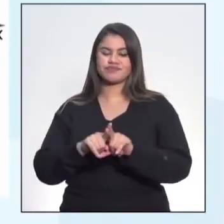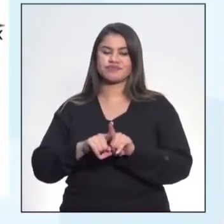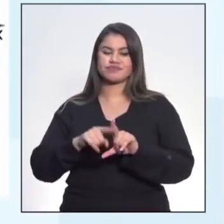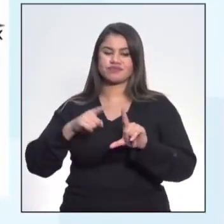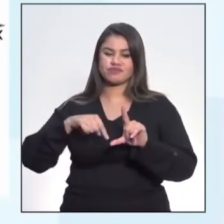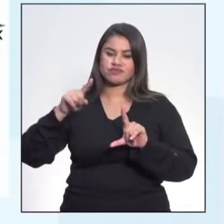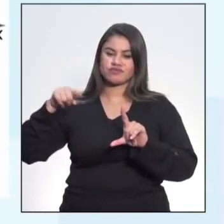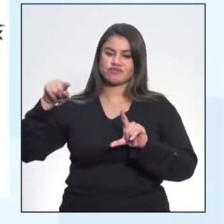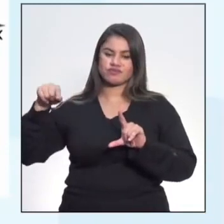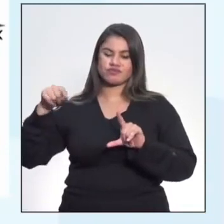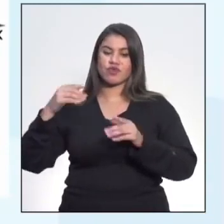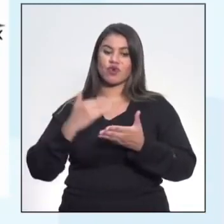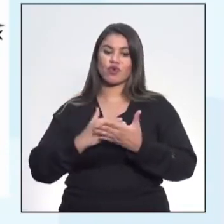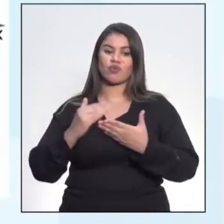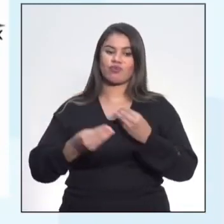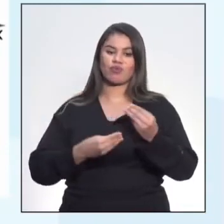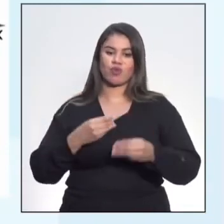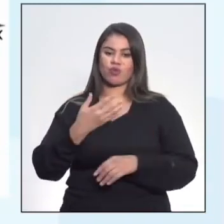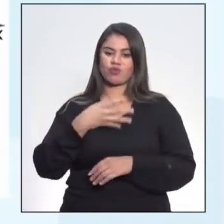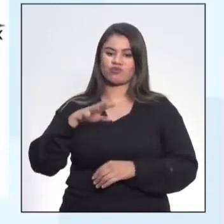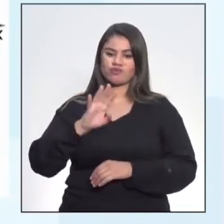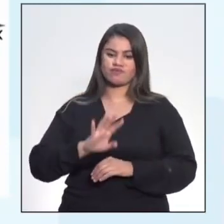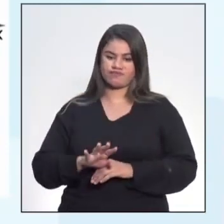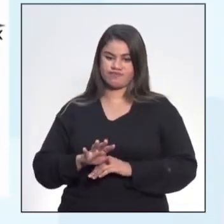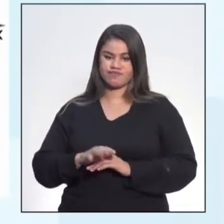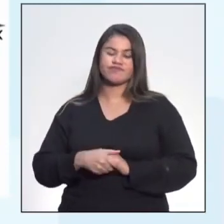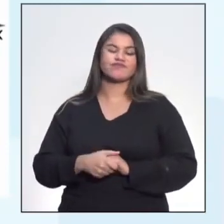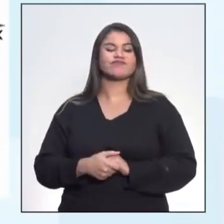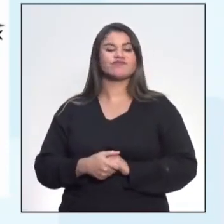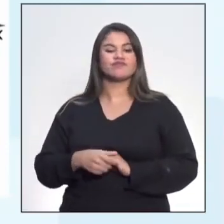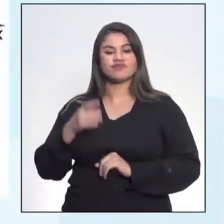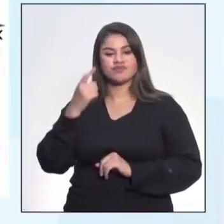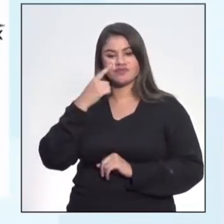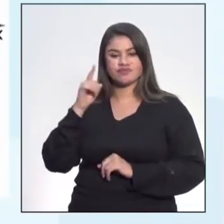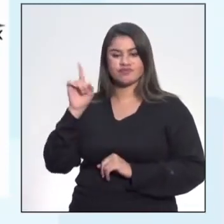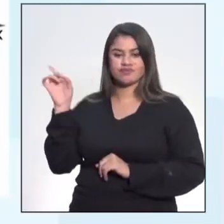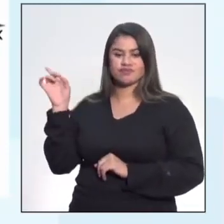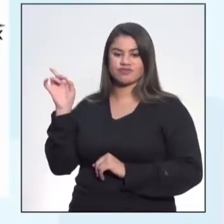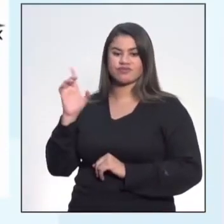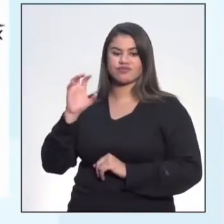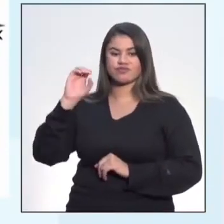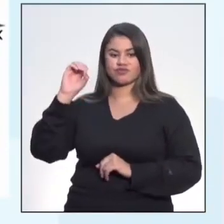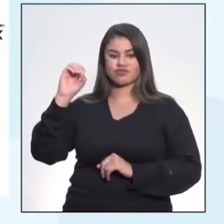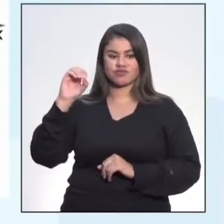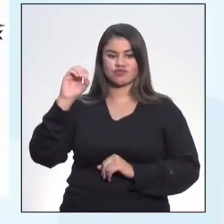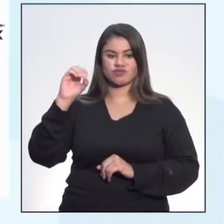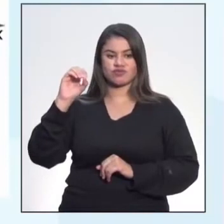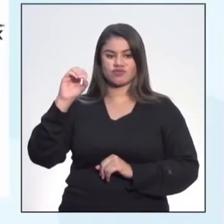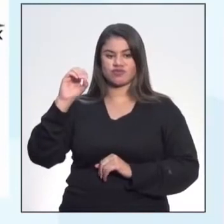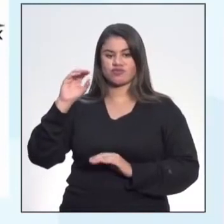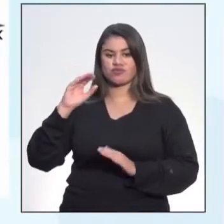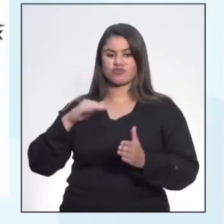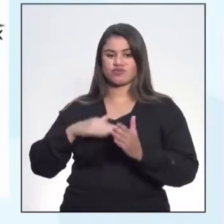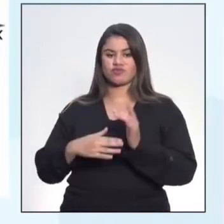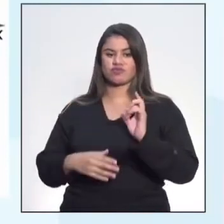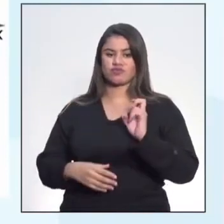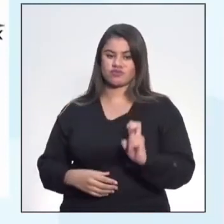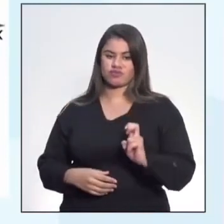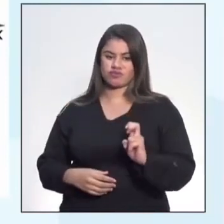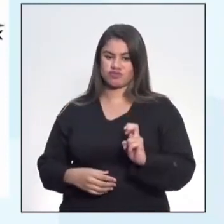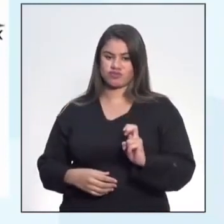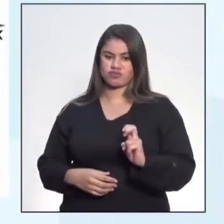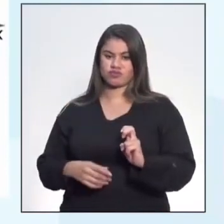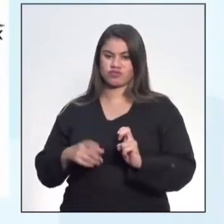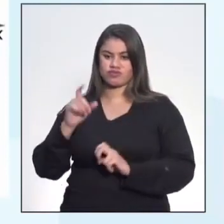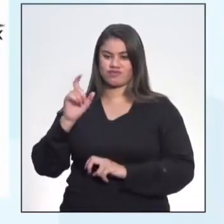gráfico. Então, eu vou começar pela tabela. Se você olhar a minha tabela, eu fui do 0 até o 5 no X. Não é